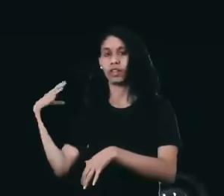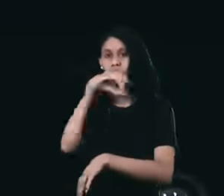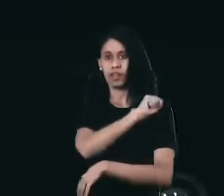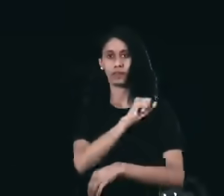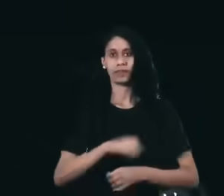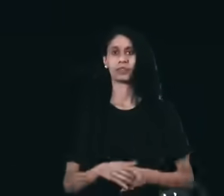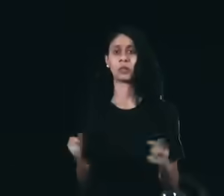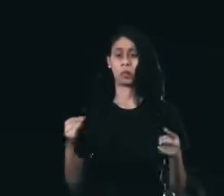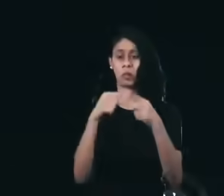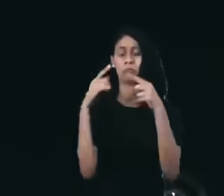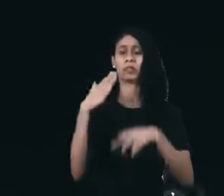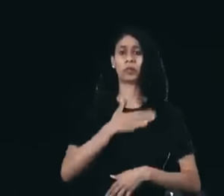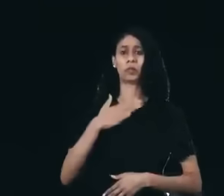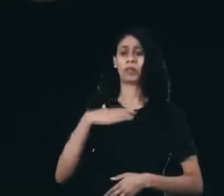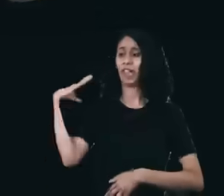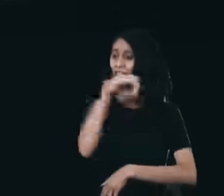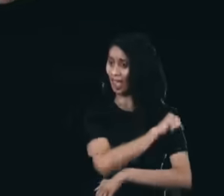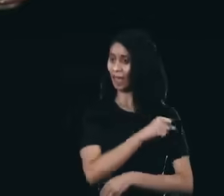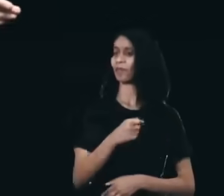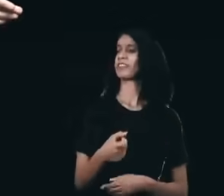Combinou comigo? Gostei.